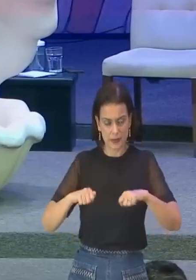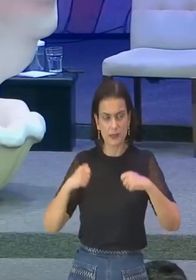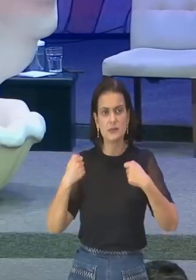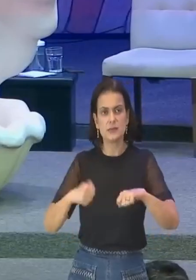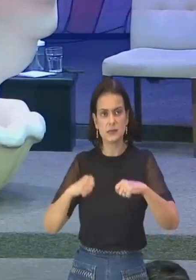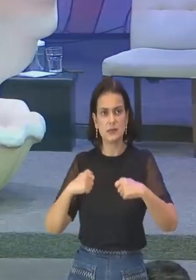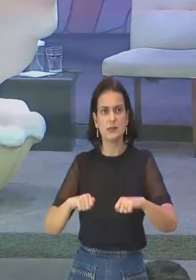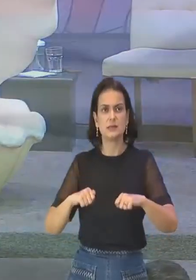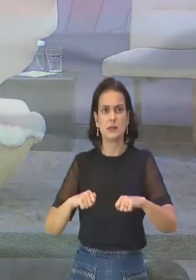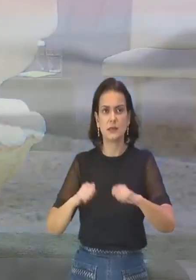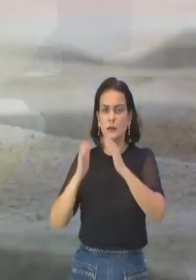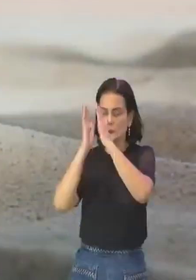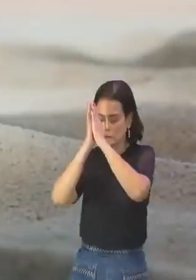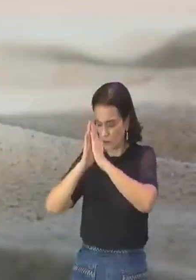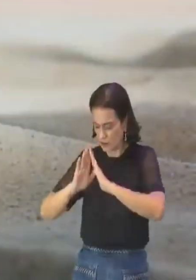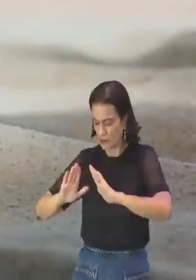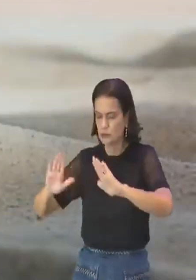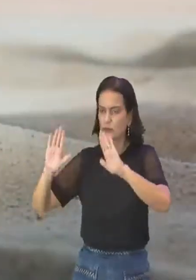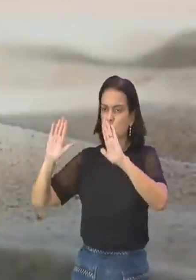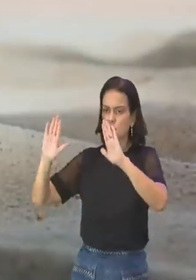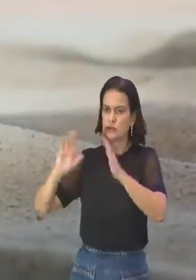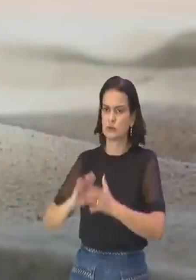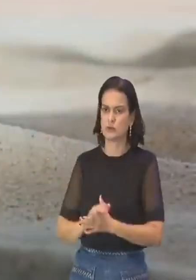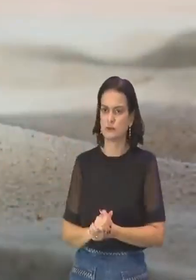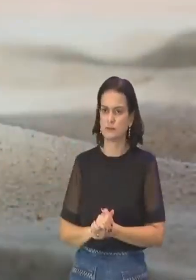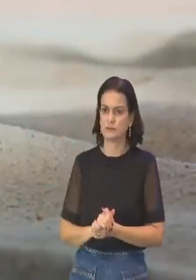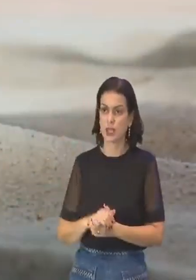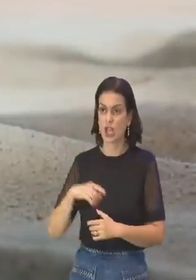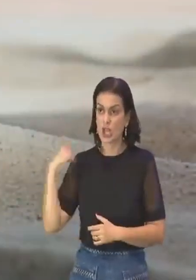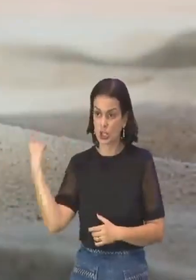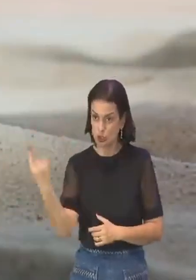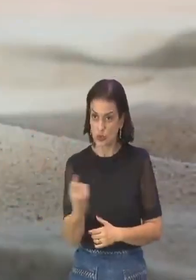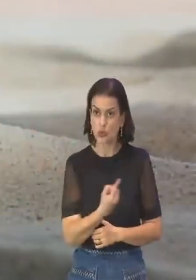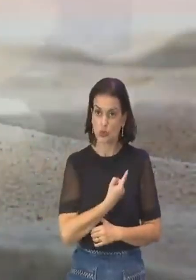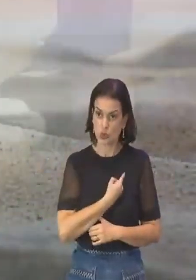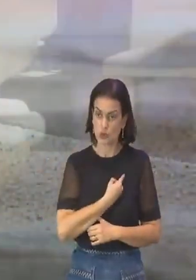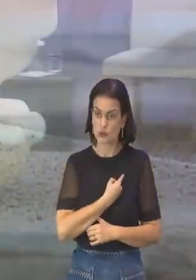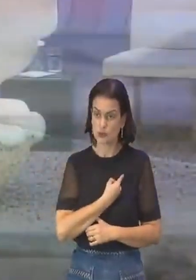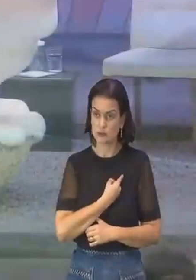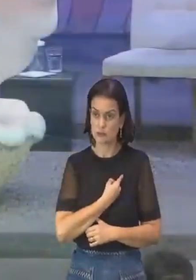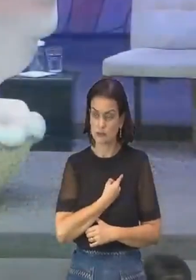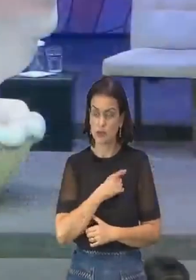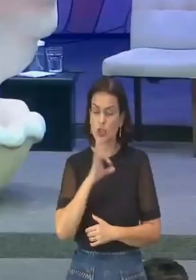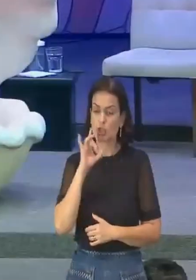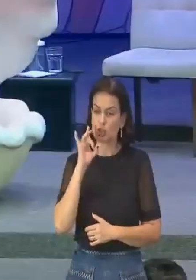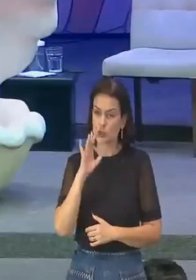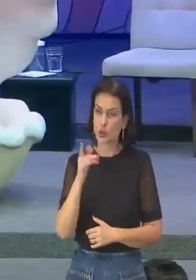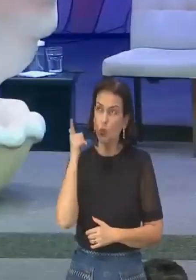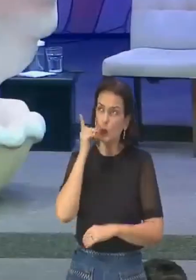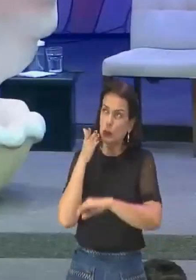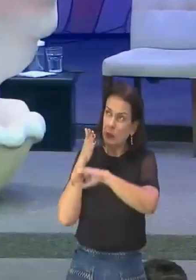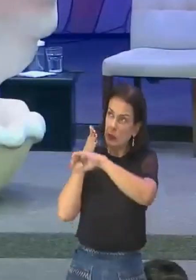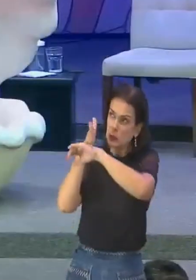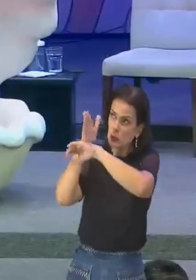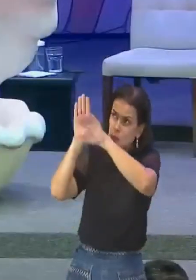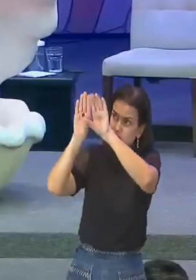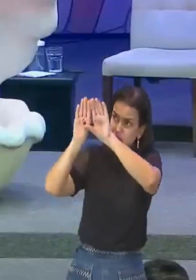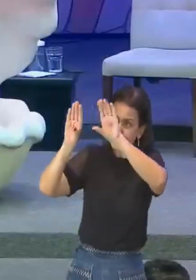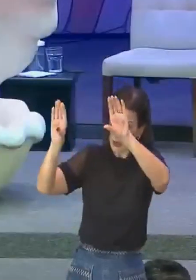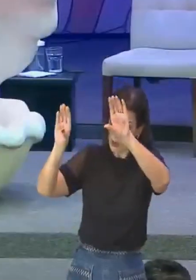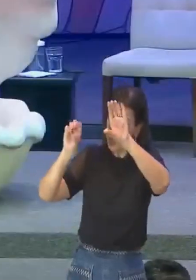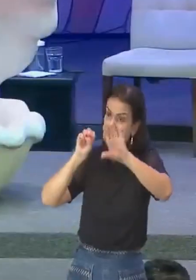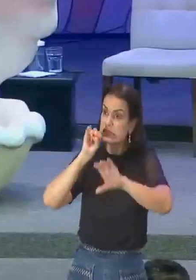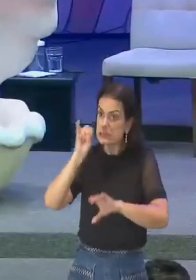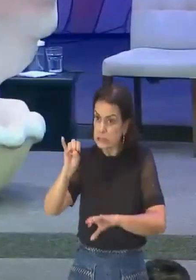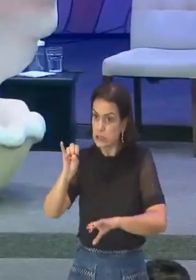ser adorado. E que ela só vai entrar no céu se